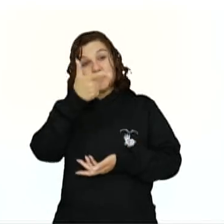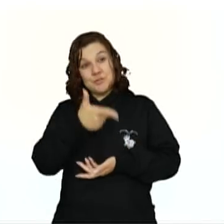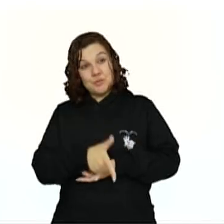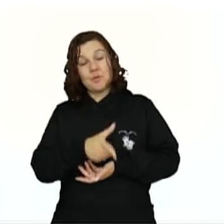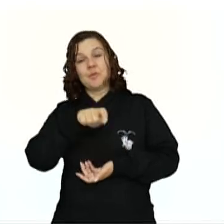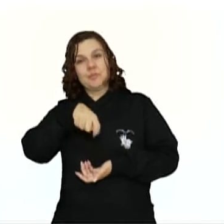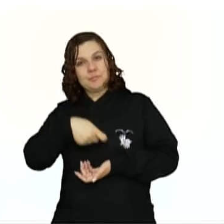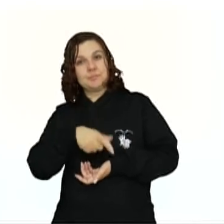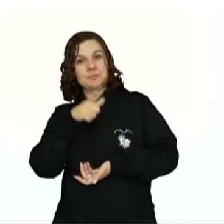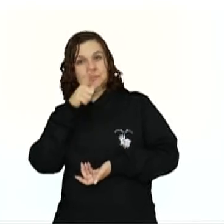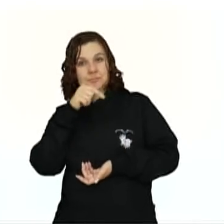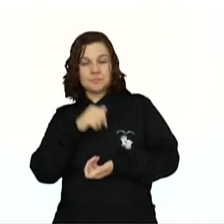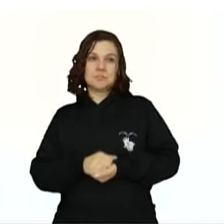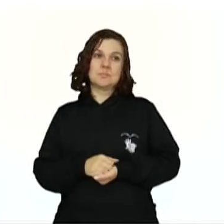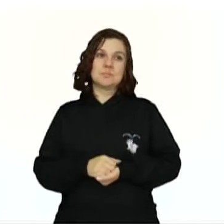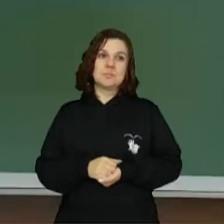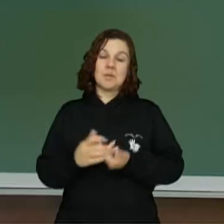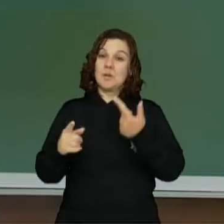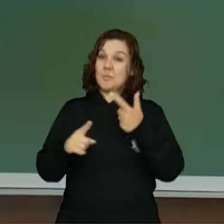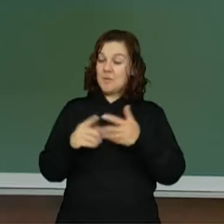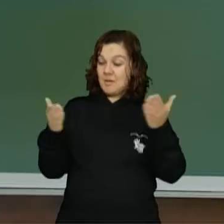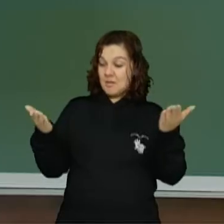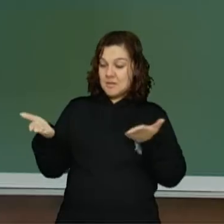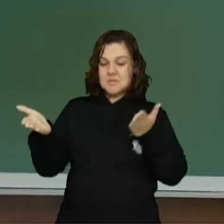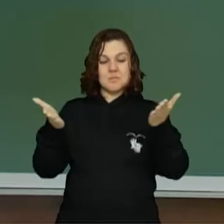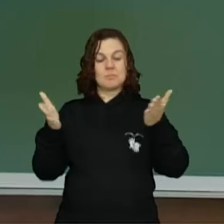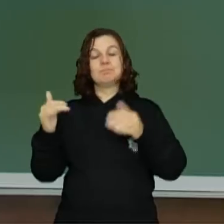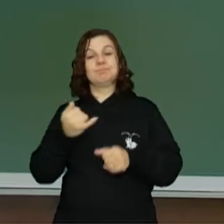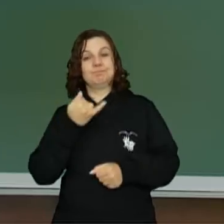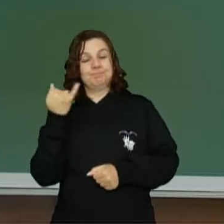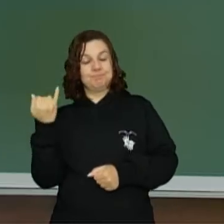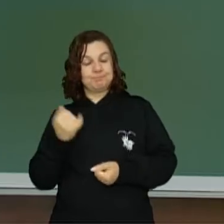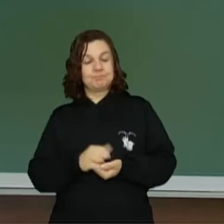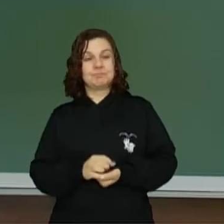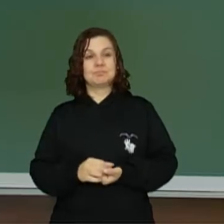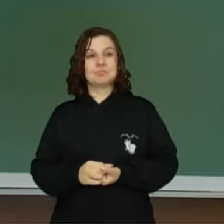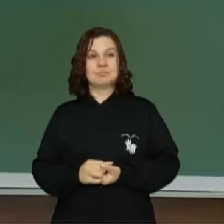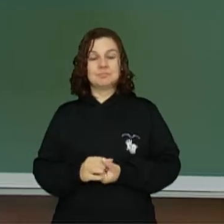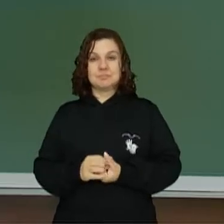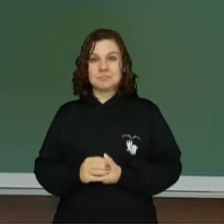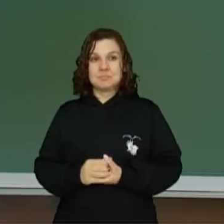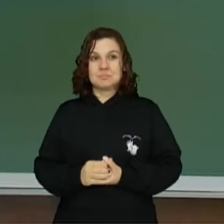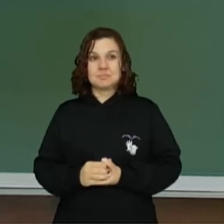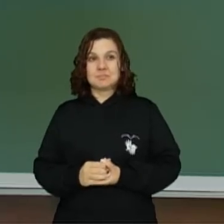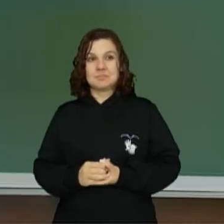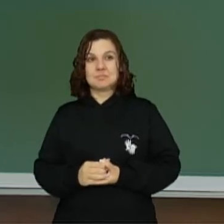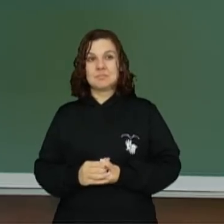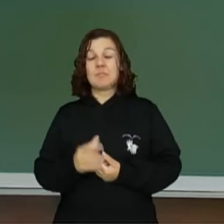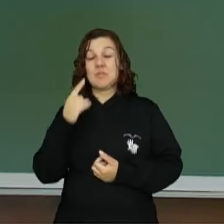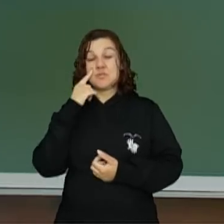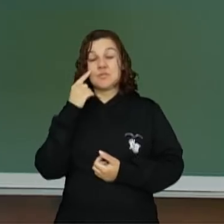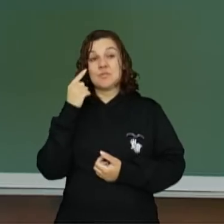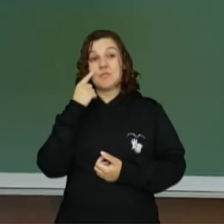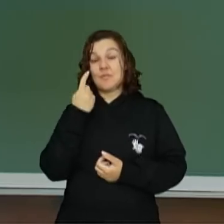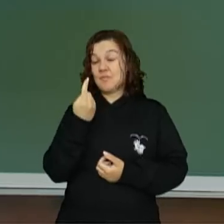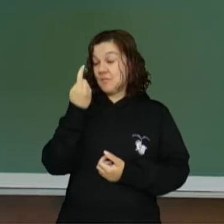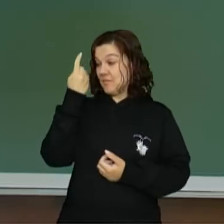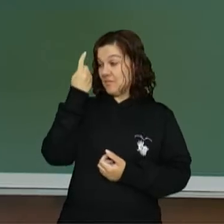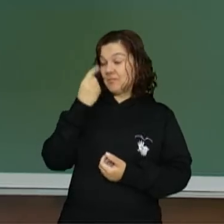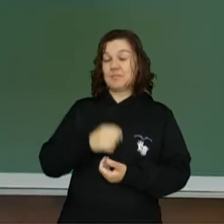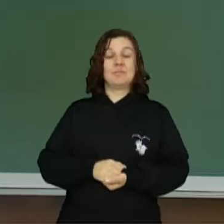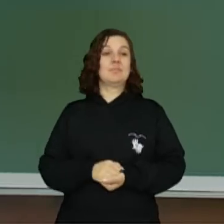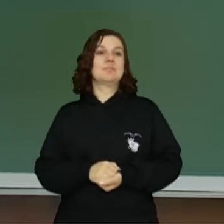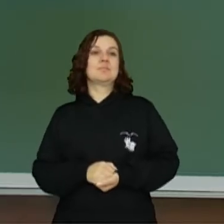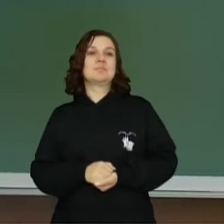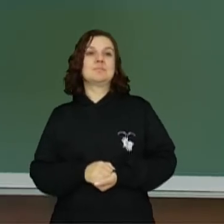novamente sobre a água, porque esse momento é muito importante para nós. Vamos lá? Veja